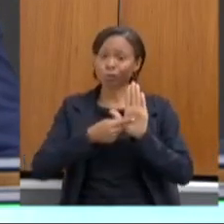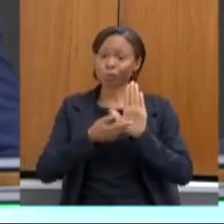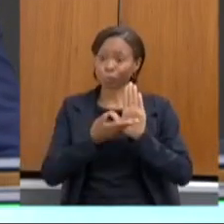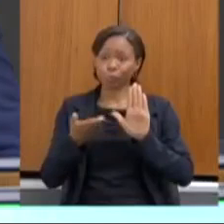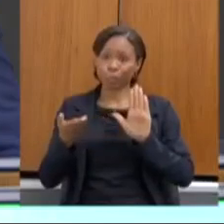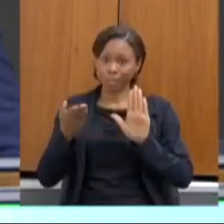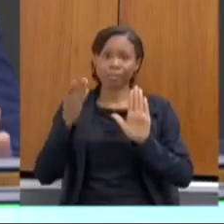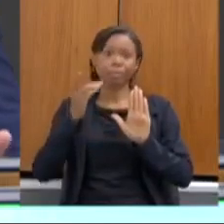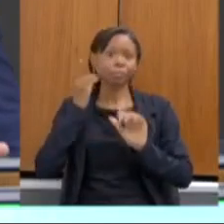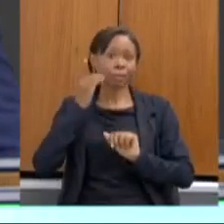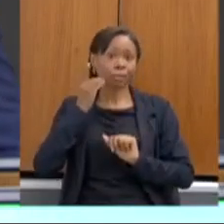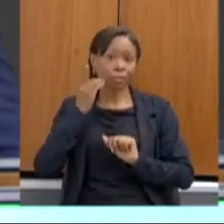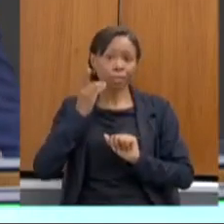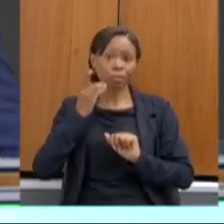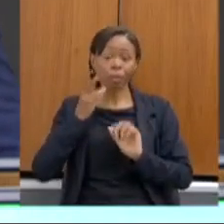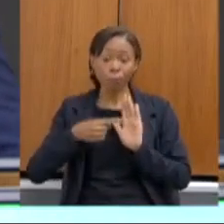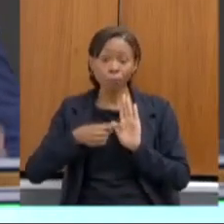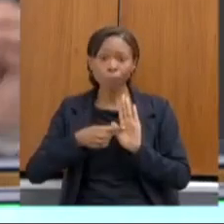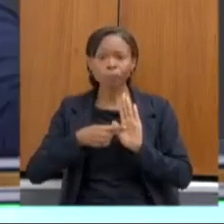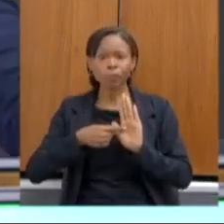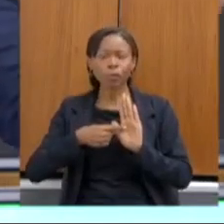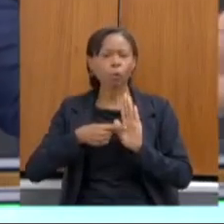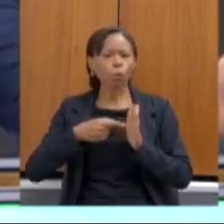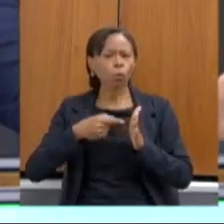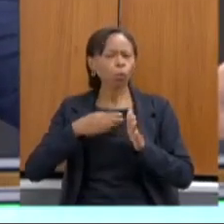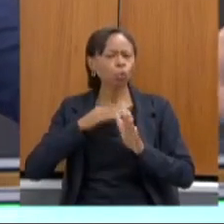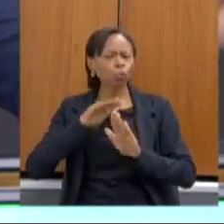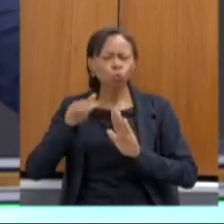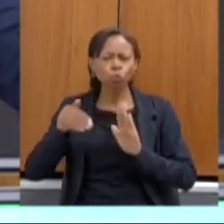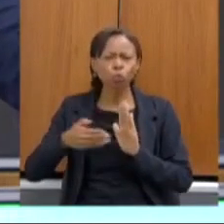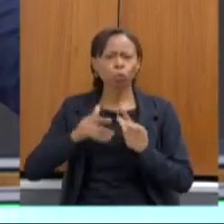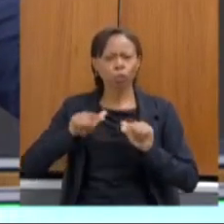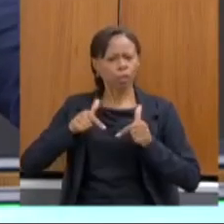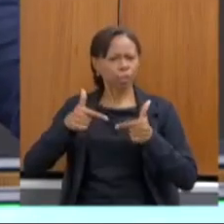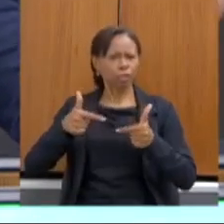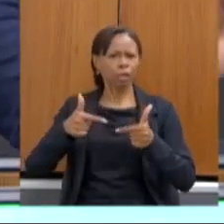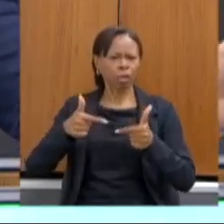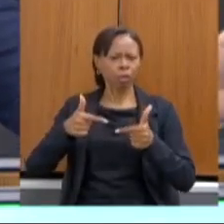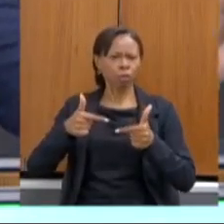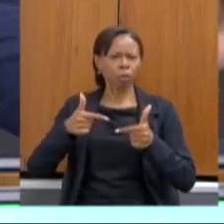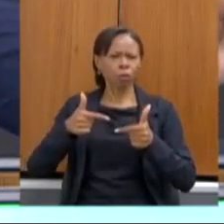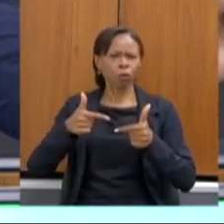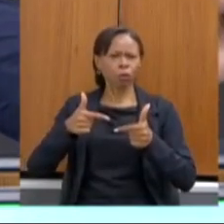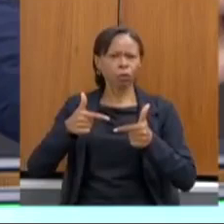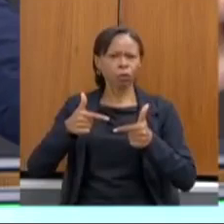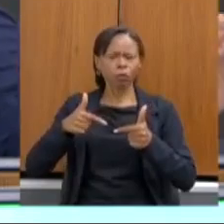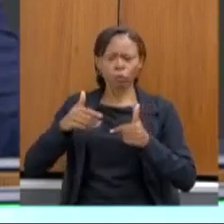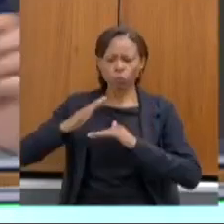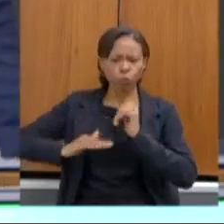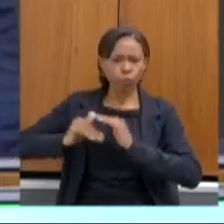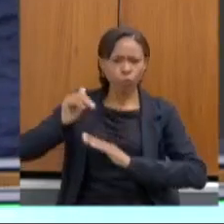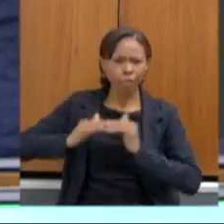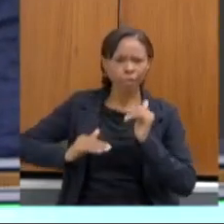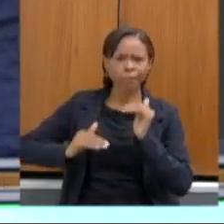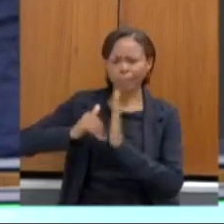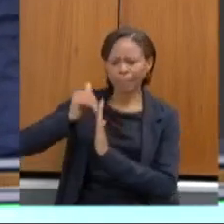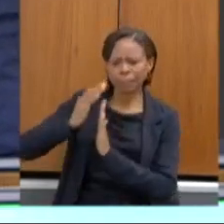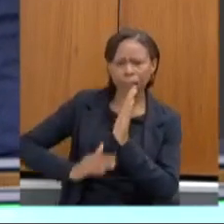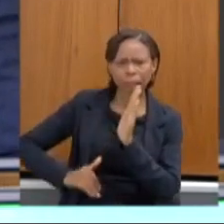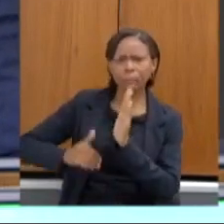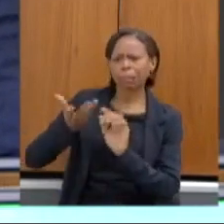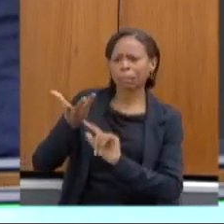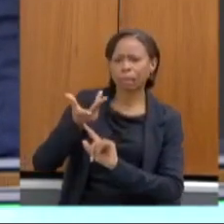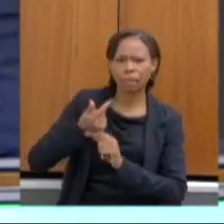é toda o que a gente faça beijo artesão desde o microempreendedor individual a